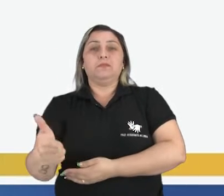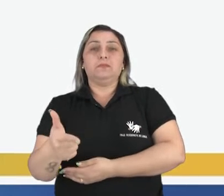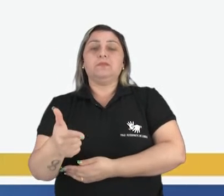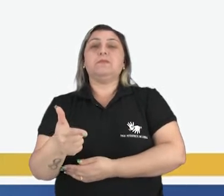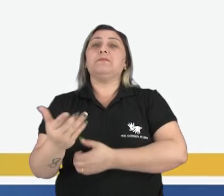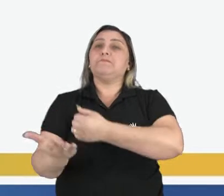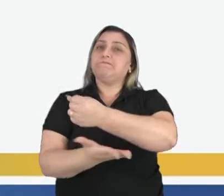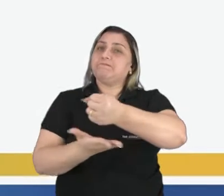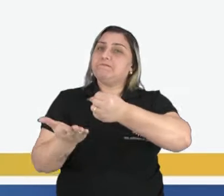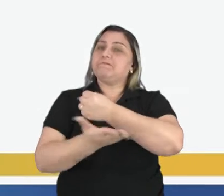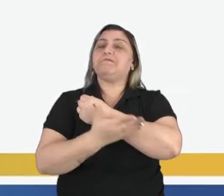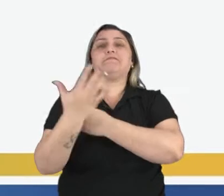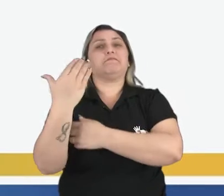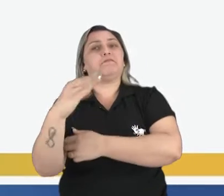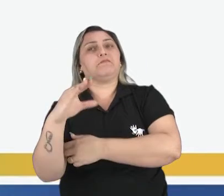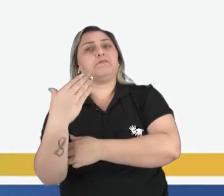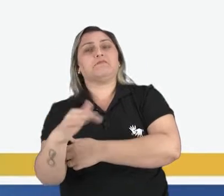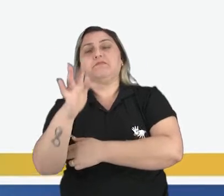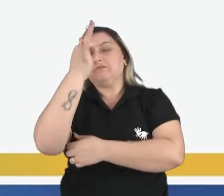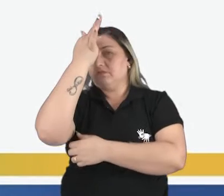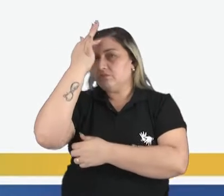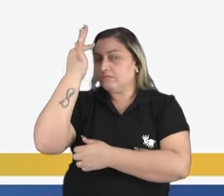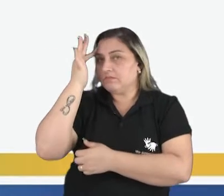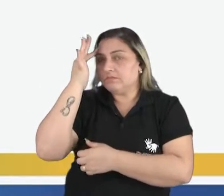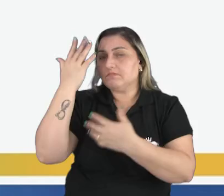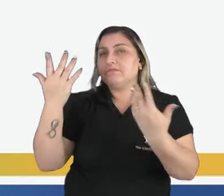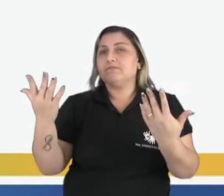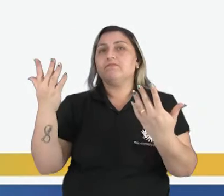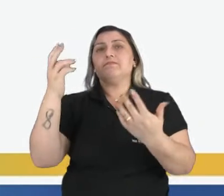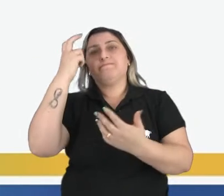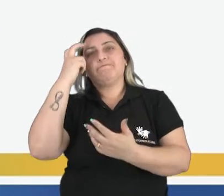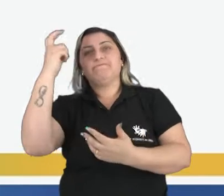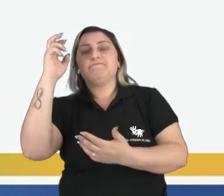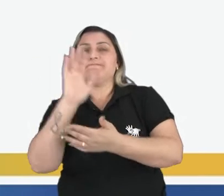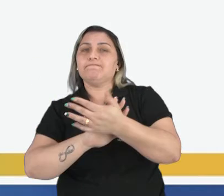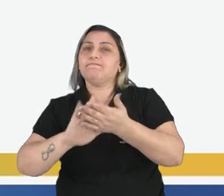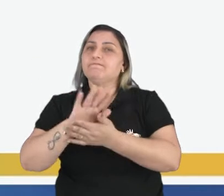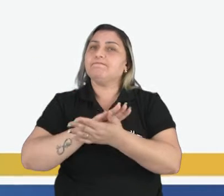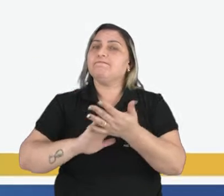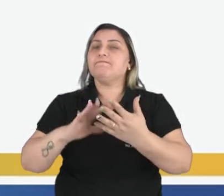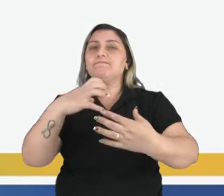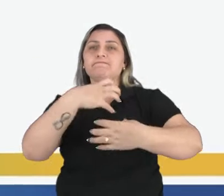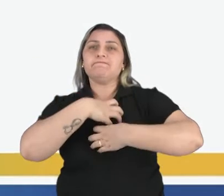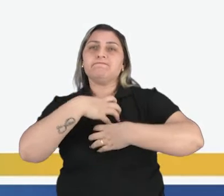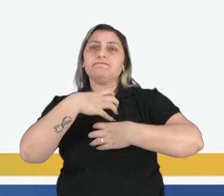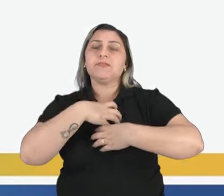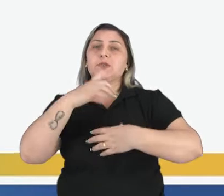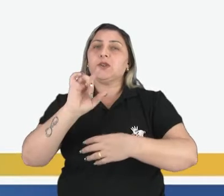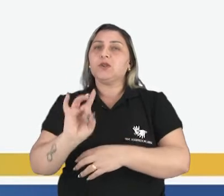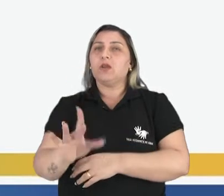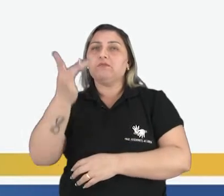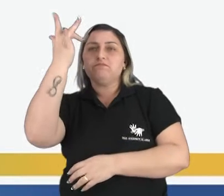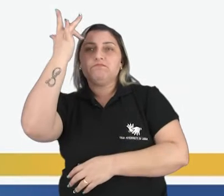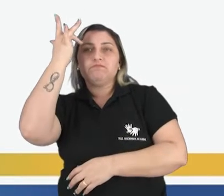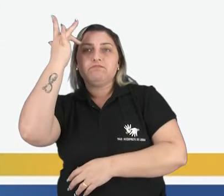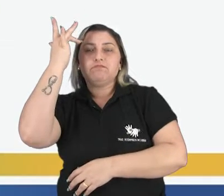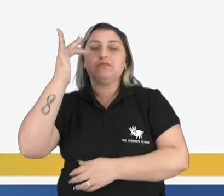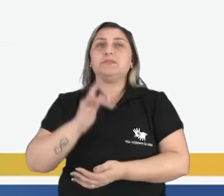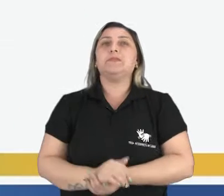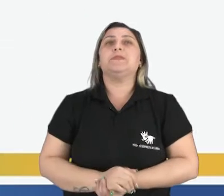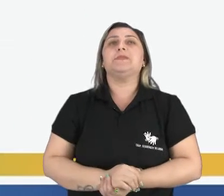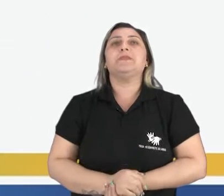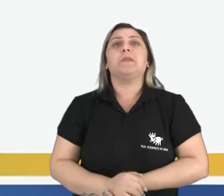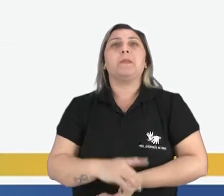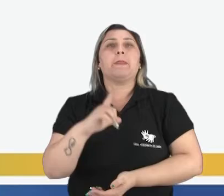nenhum fundamento na ciência, nem na filosofia, nem no intelecto, nem no sensório. É apenas o achismo, né?